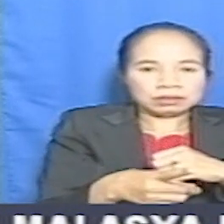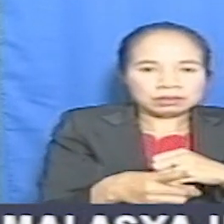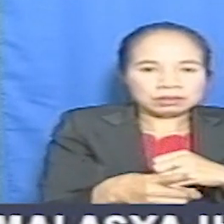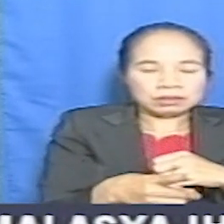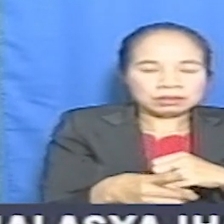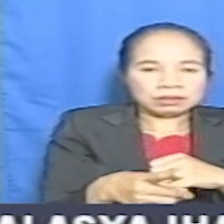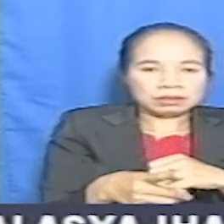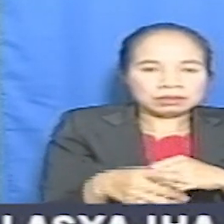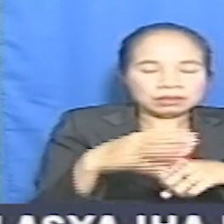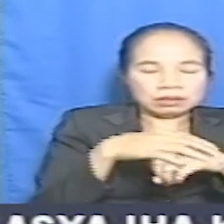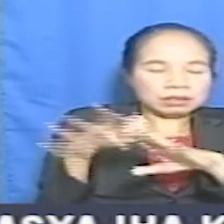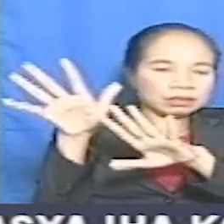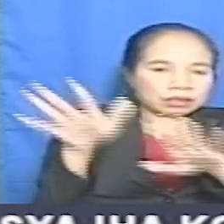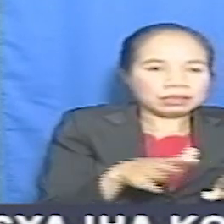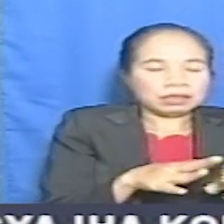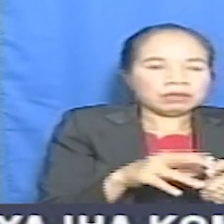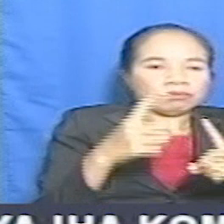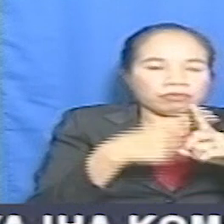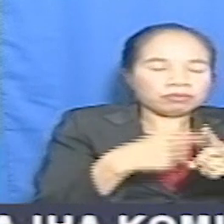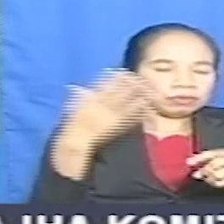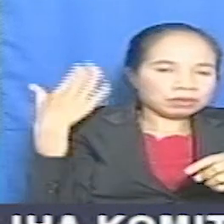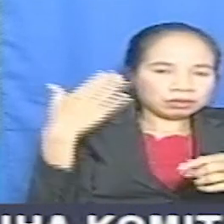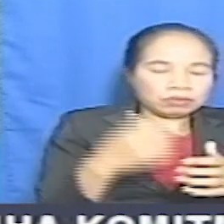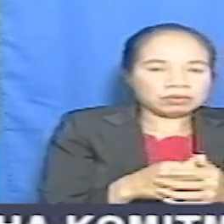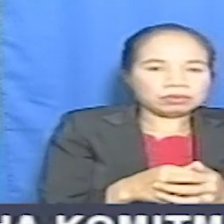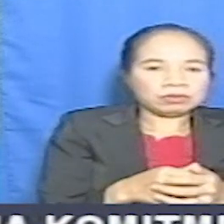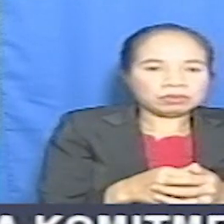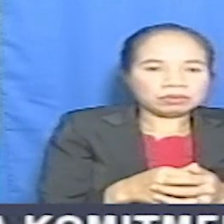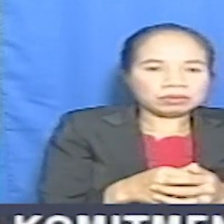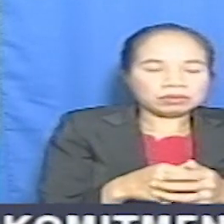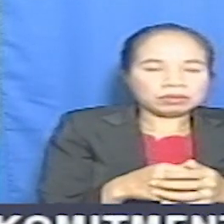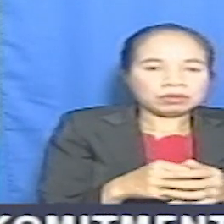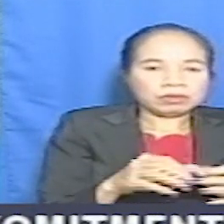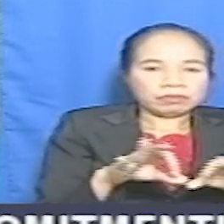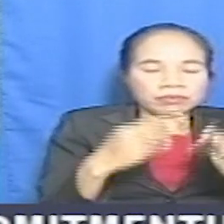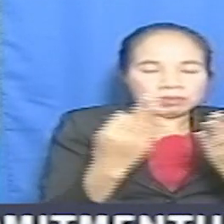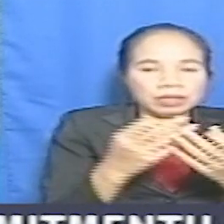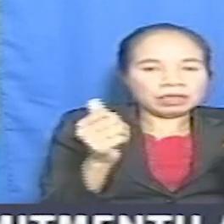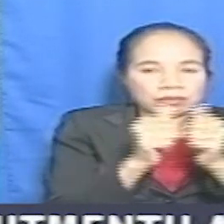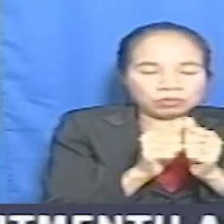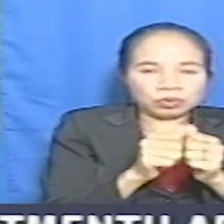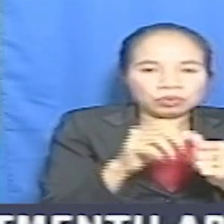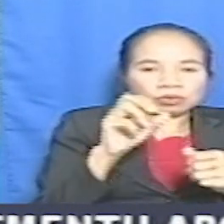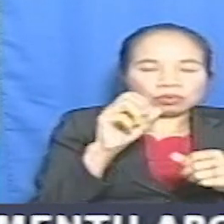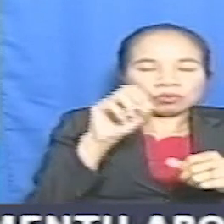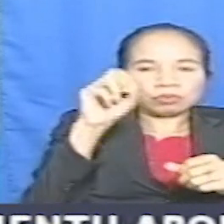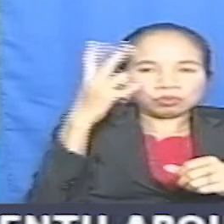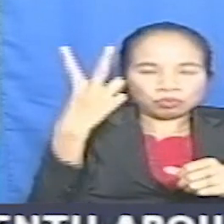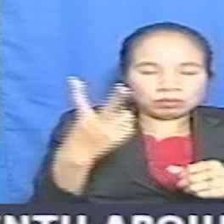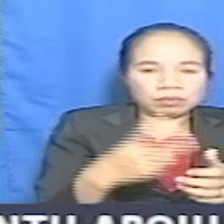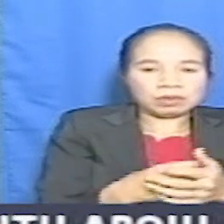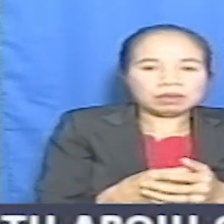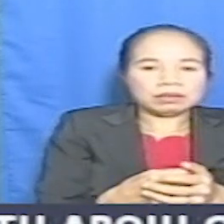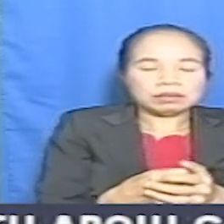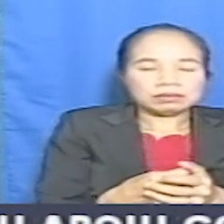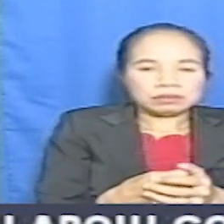rai halai nebe mak iha fulan kotuk liba, nebe afeta komunidade hamutu umakan Sanulu Ressingrua, e rua